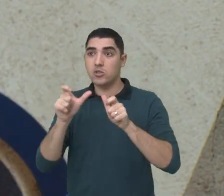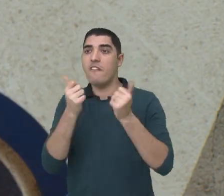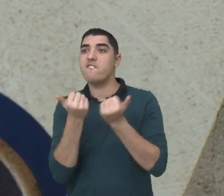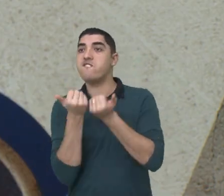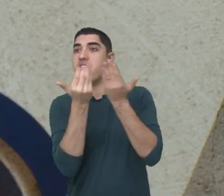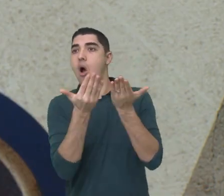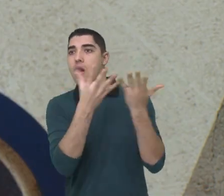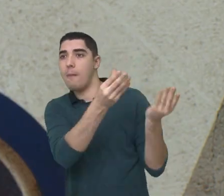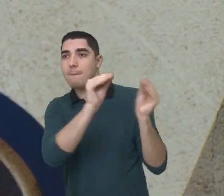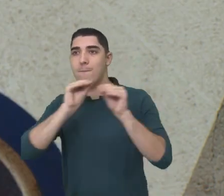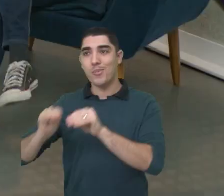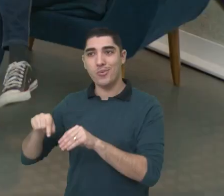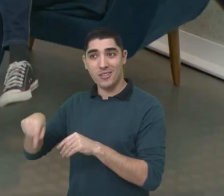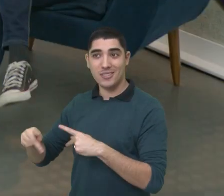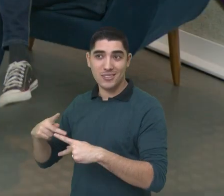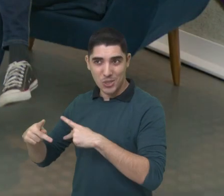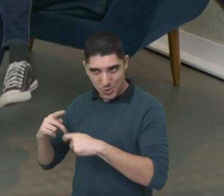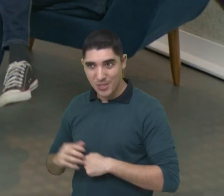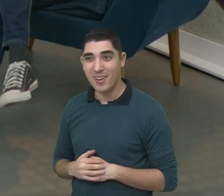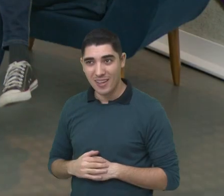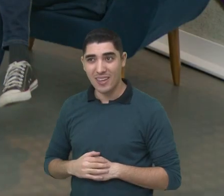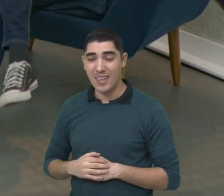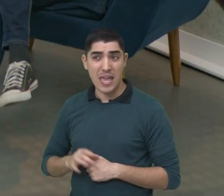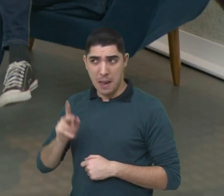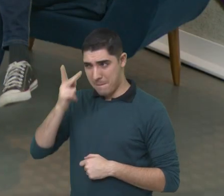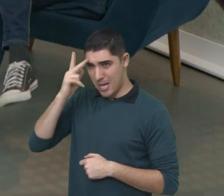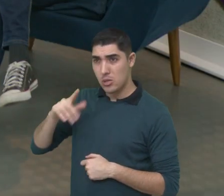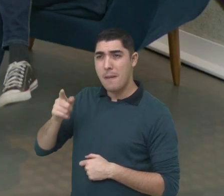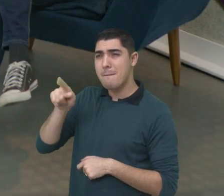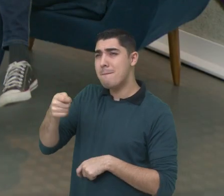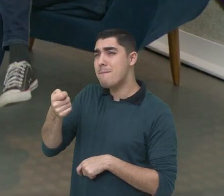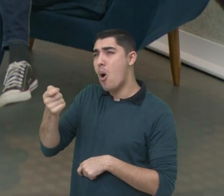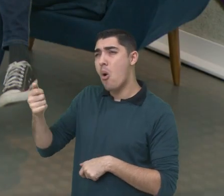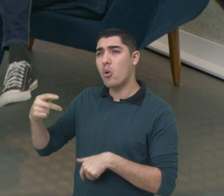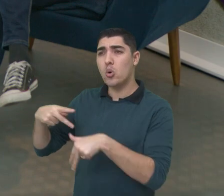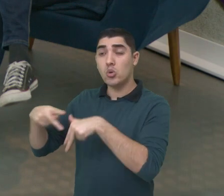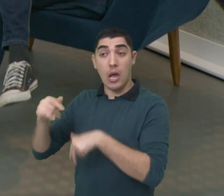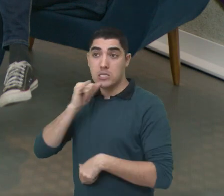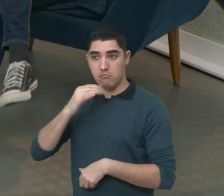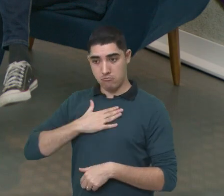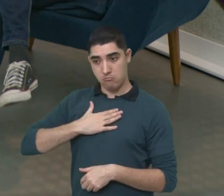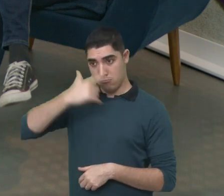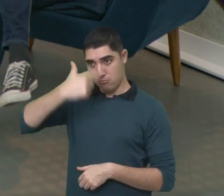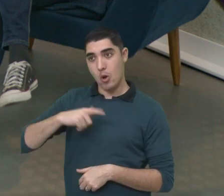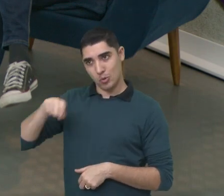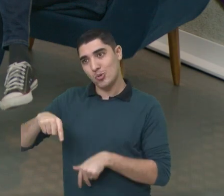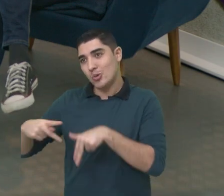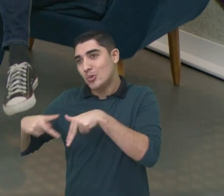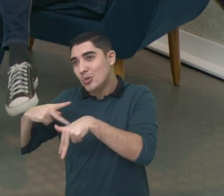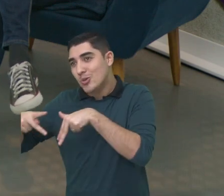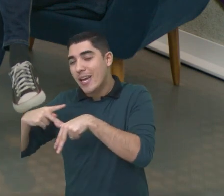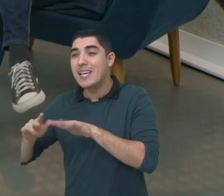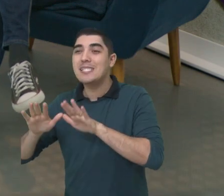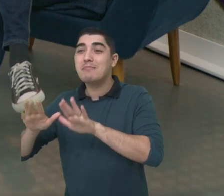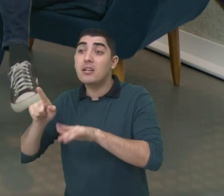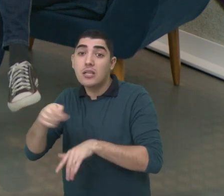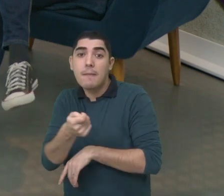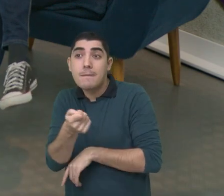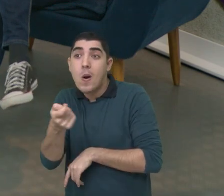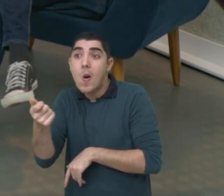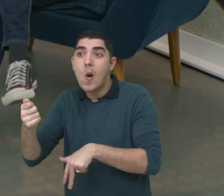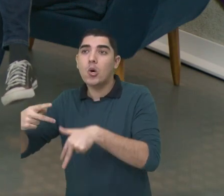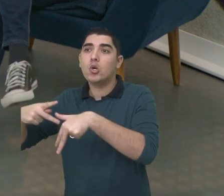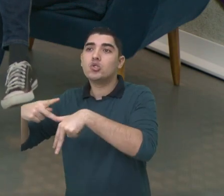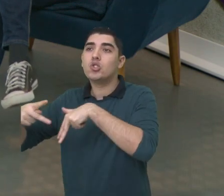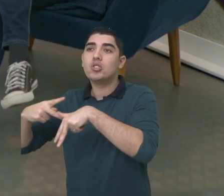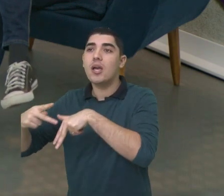de fora. Não é para cá. São poucos os joseenses. Eu sou uma joseense, mas são poucos